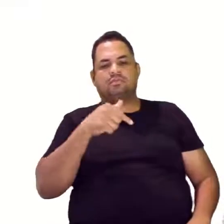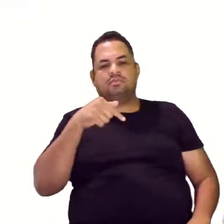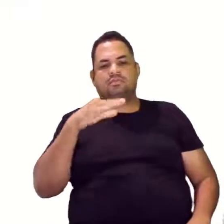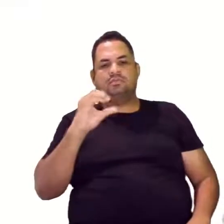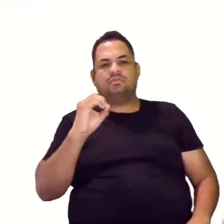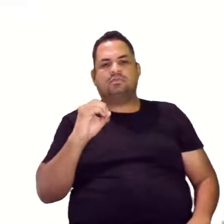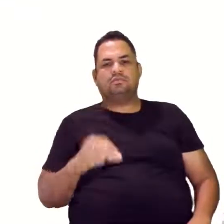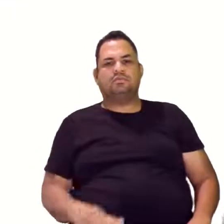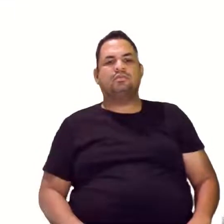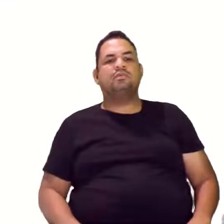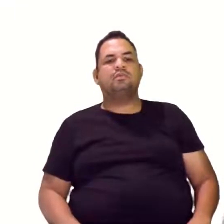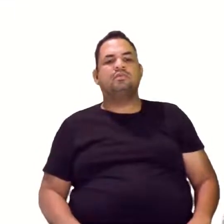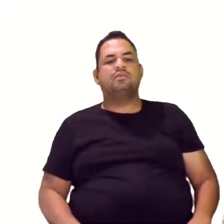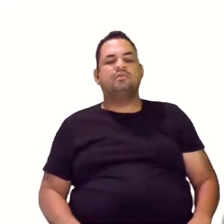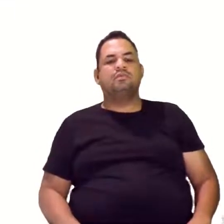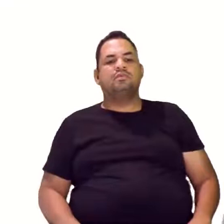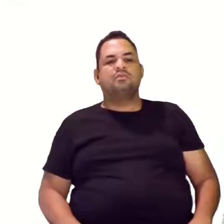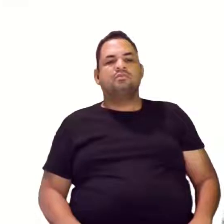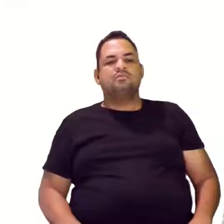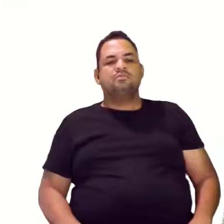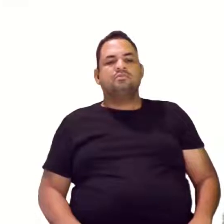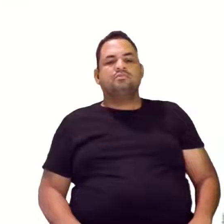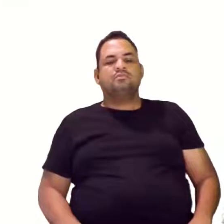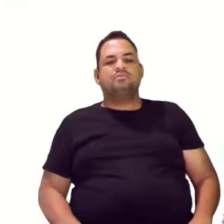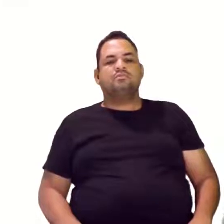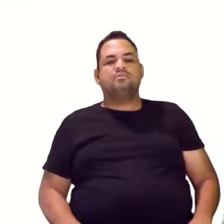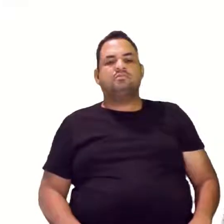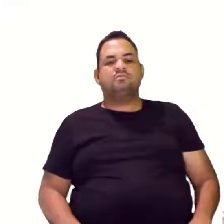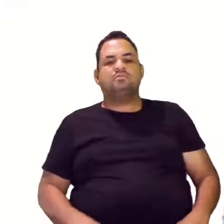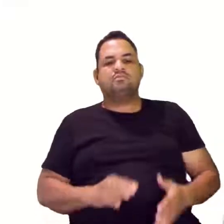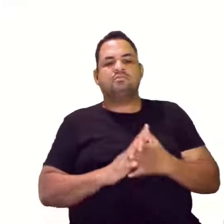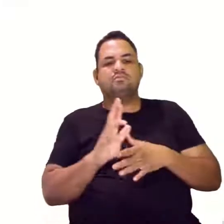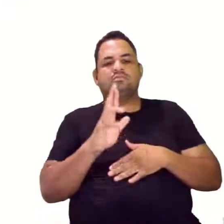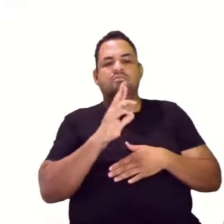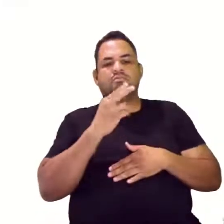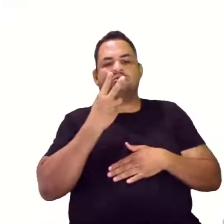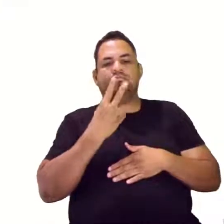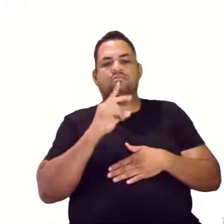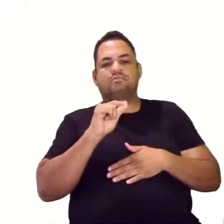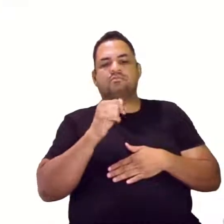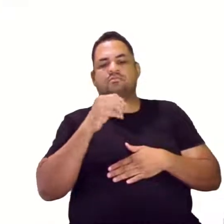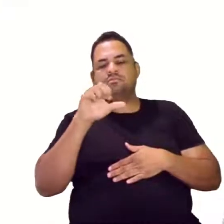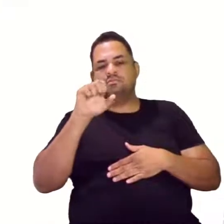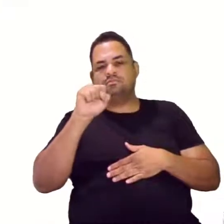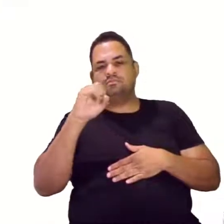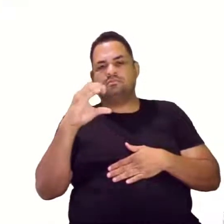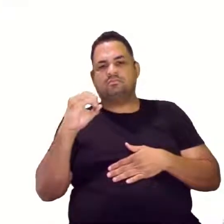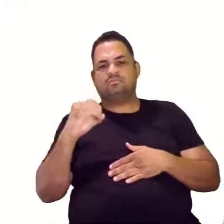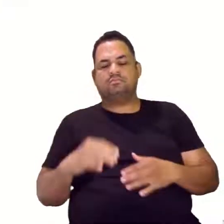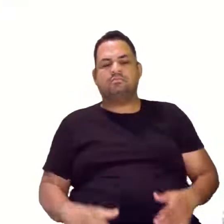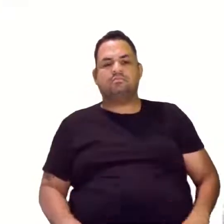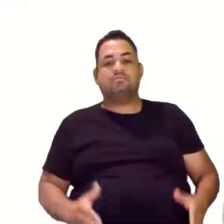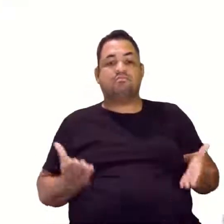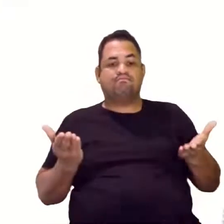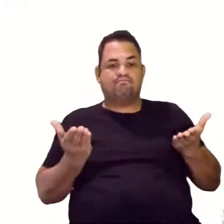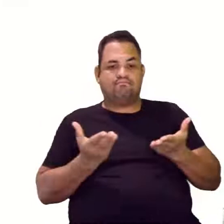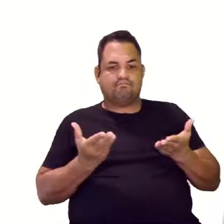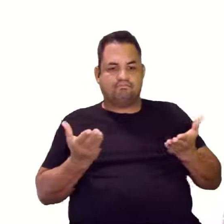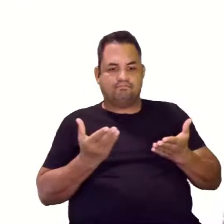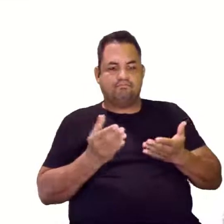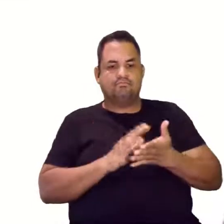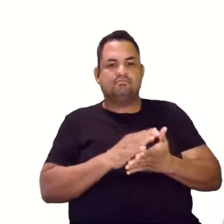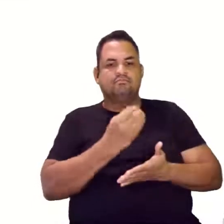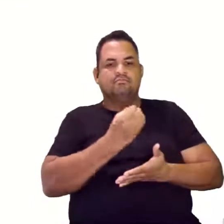Isso, 3,70. Então, isso vai dar um resultado de 2,80, né? Isso, 2,80. Agora,